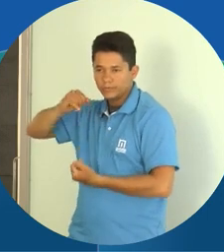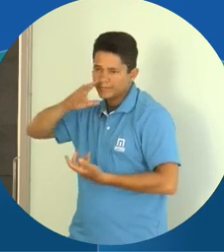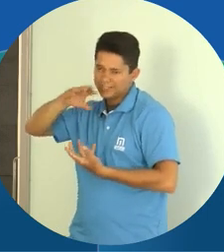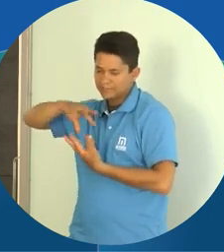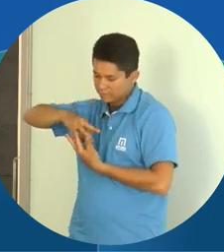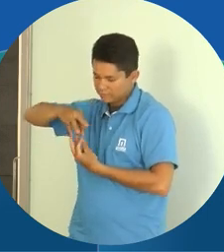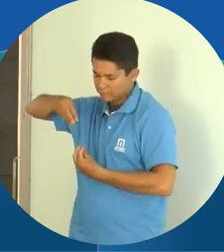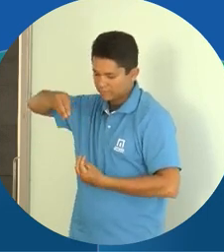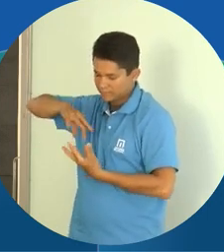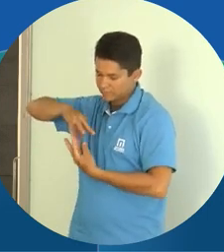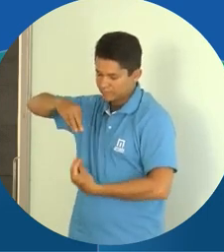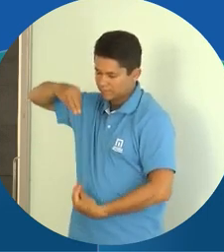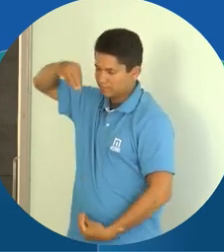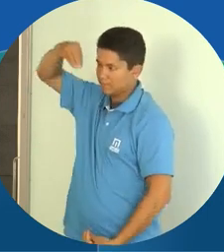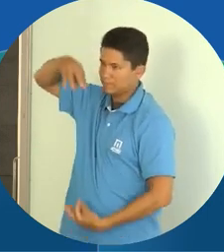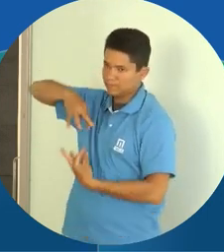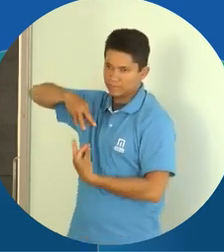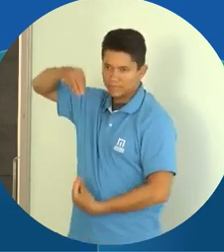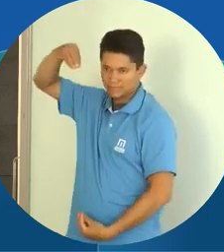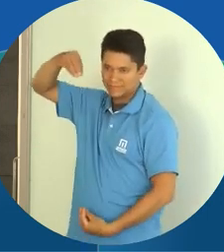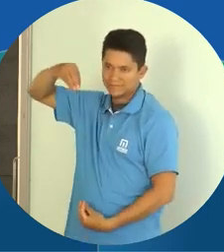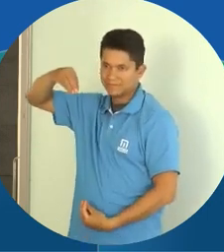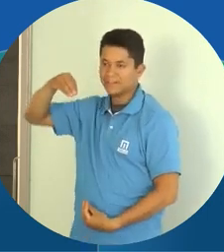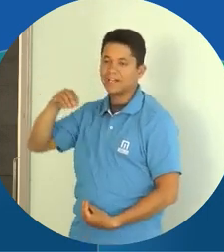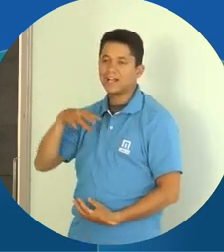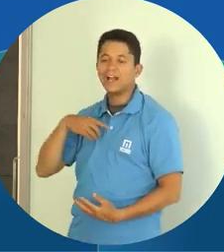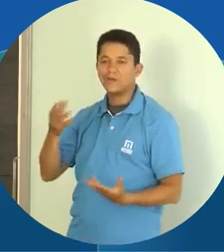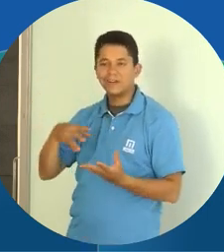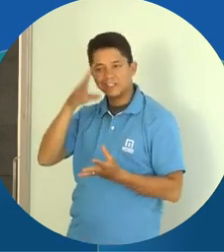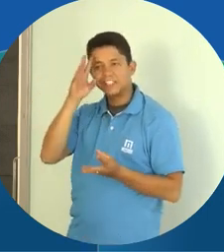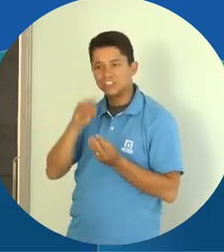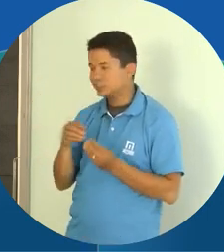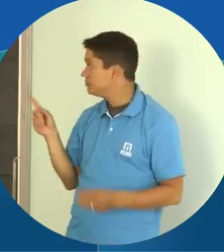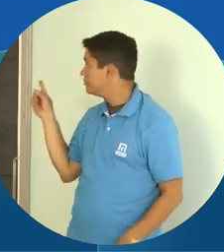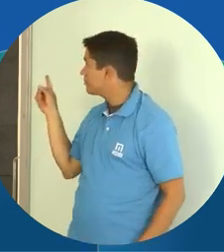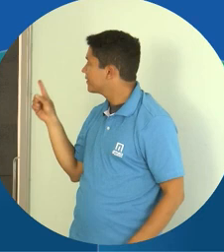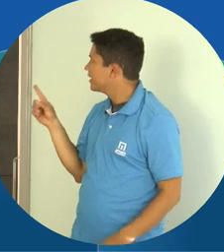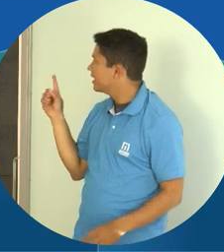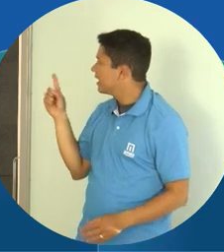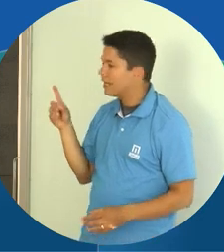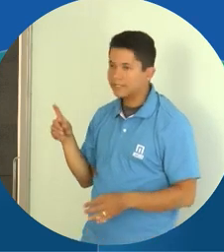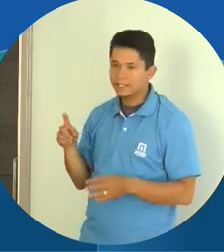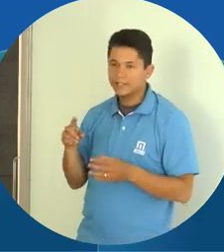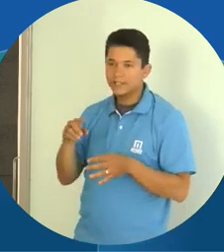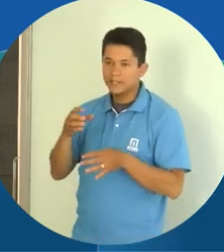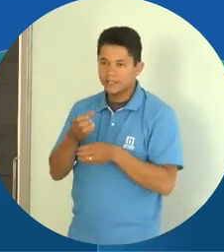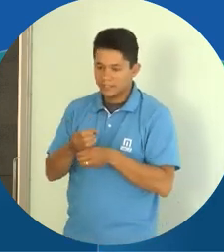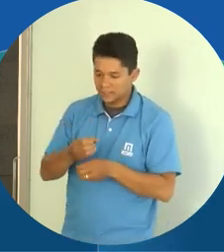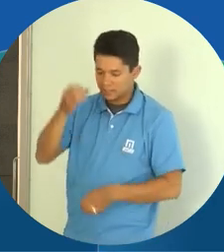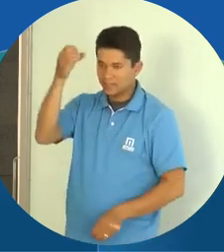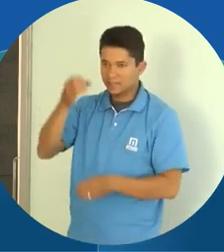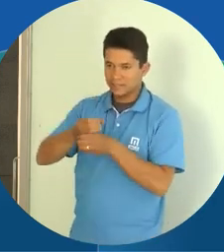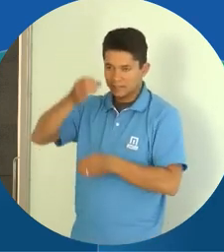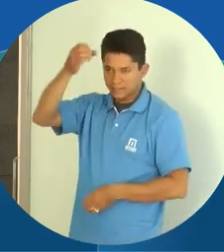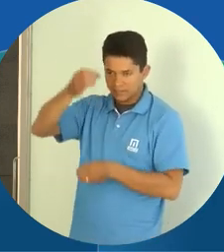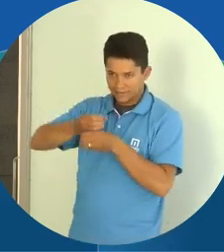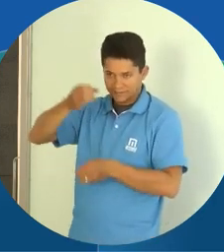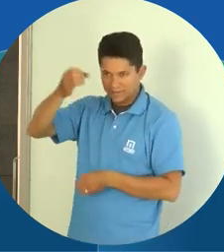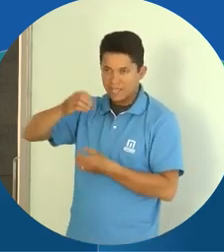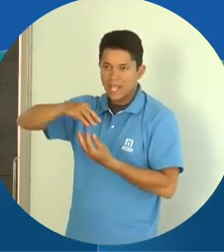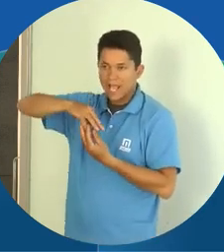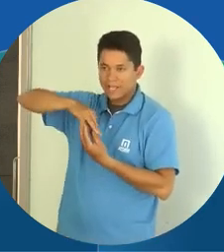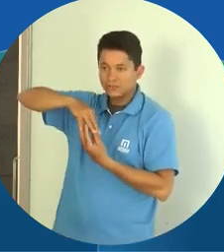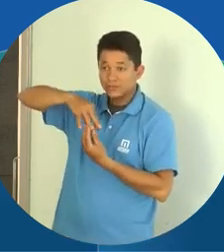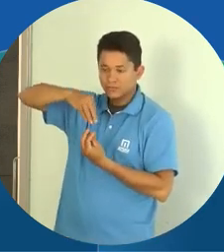correta. E, precisando de aumento de carga, esses fios são colocados entre os feixes de barra para